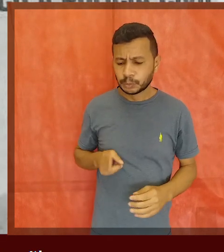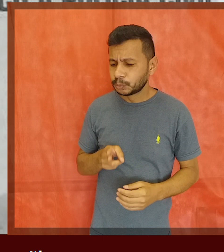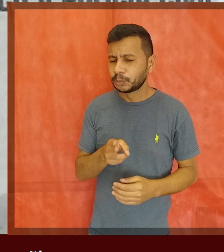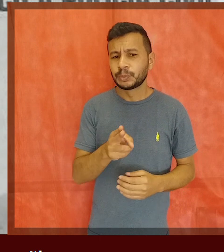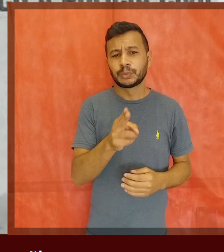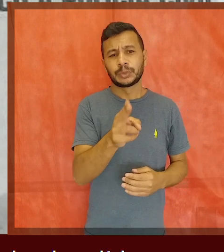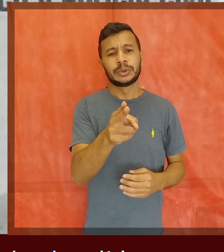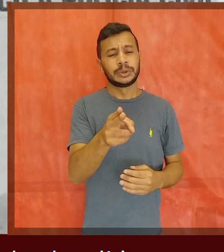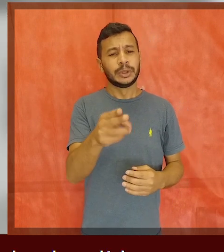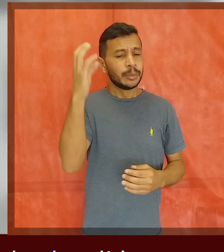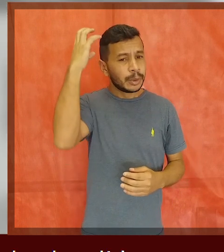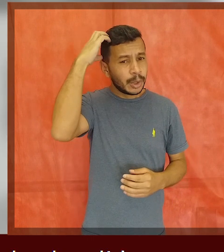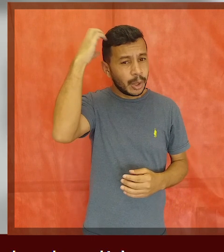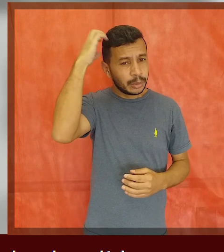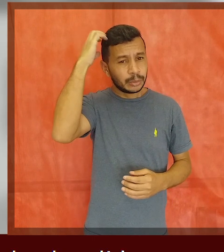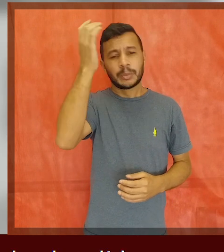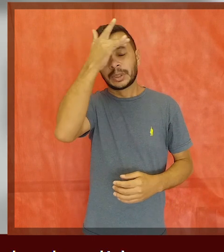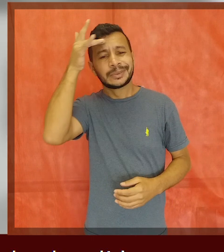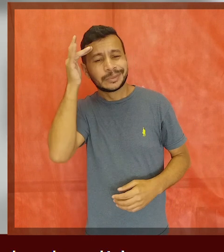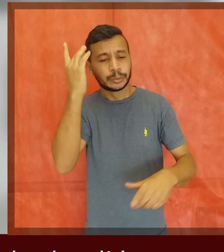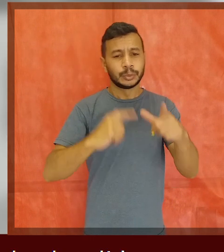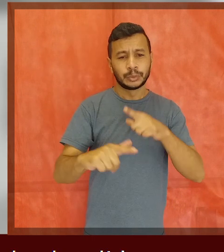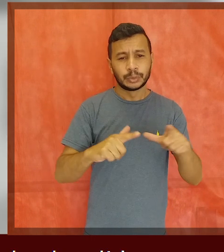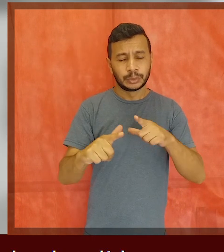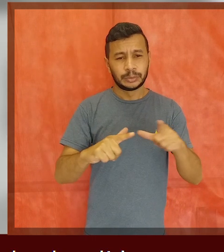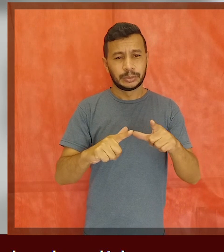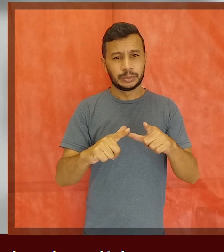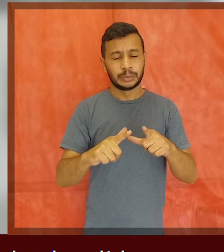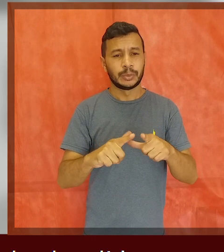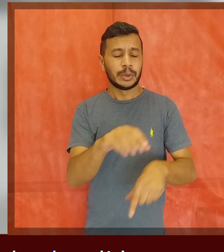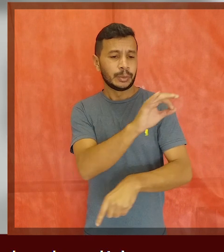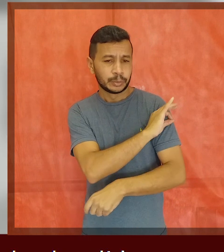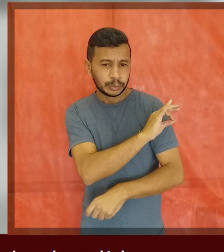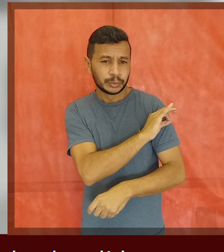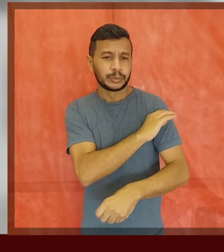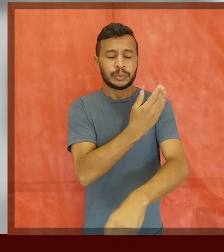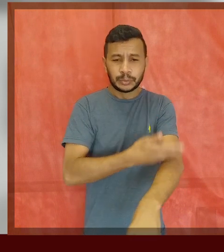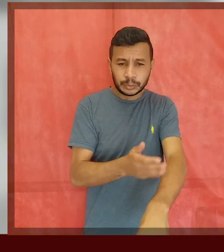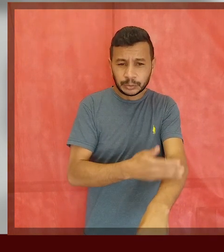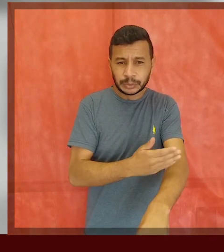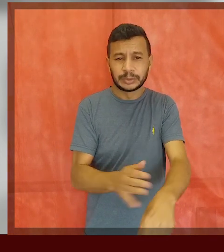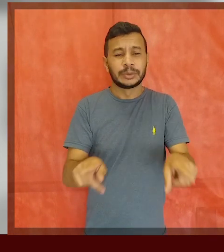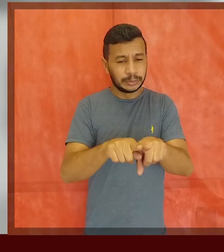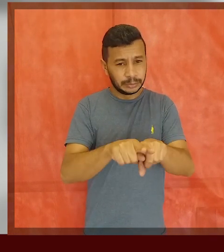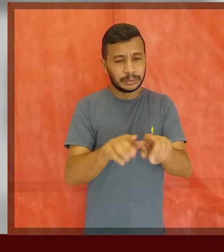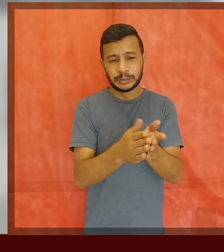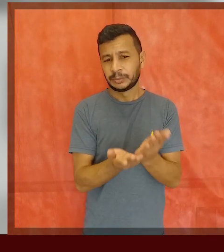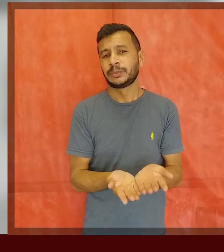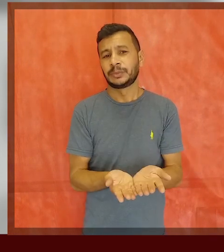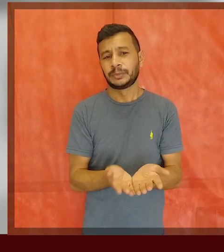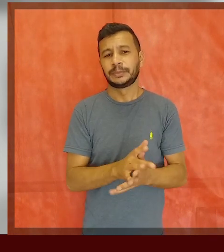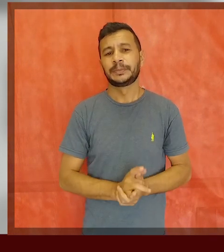contra as vítimas, criou-se uma delegacia especializada e capacitou delegados de polícia utilizando uma